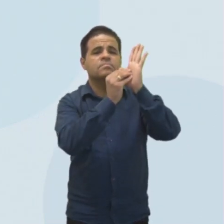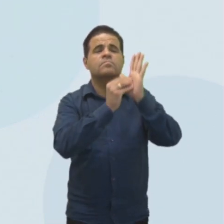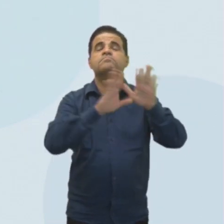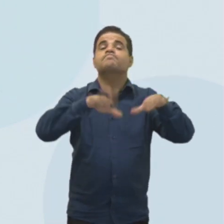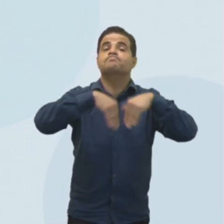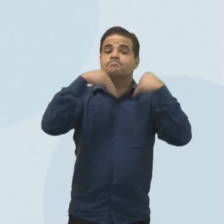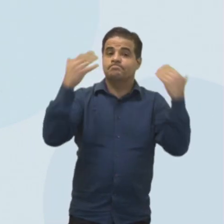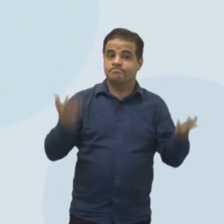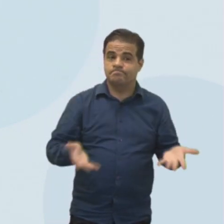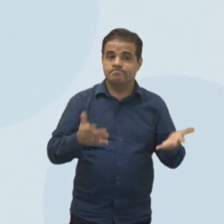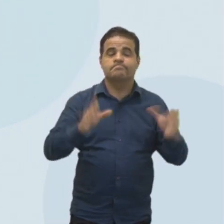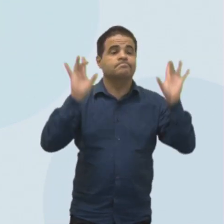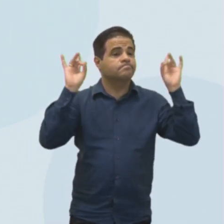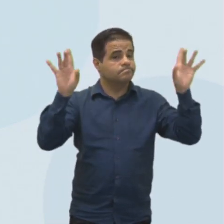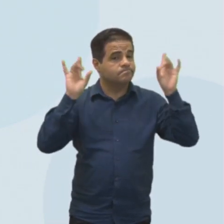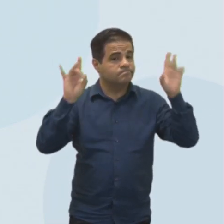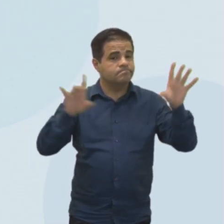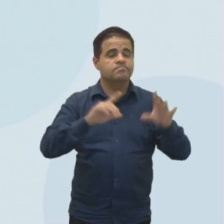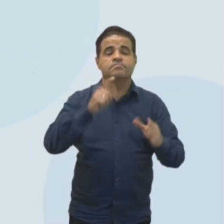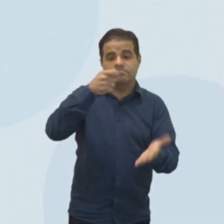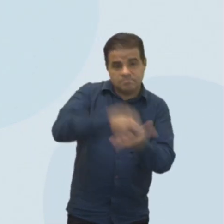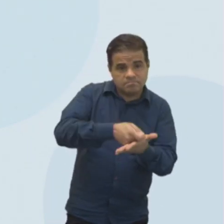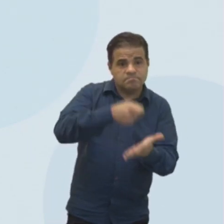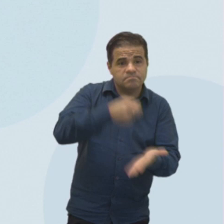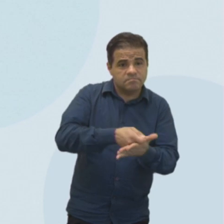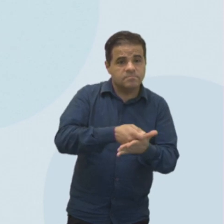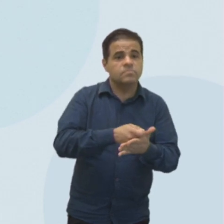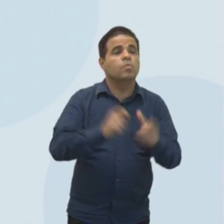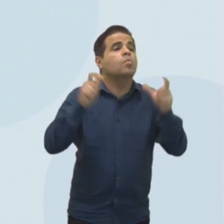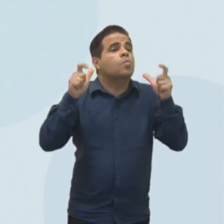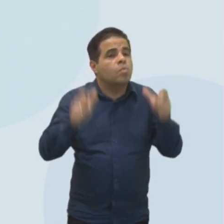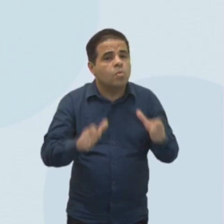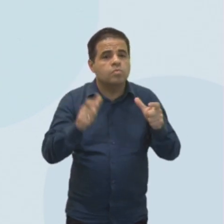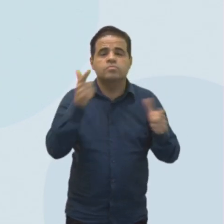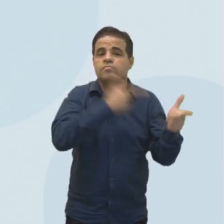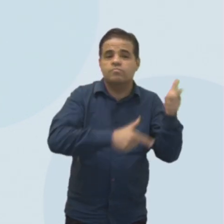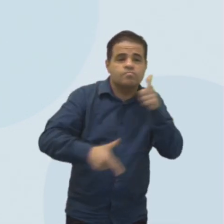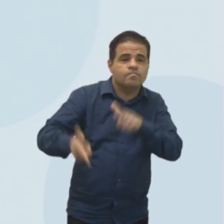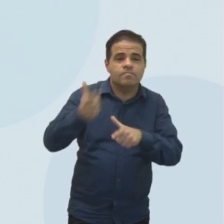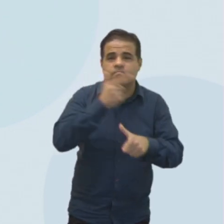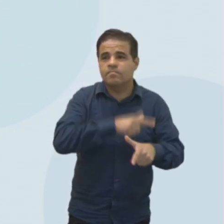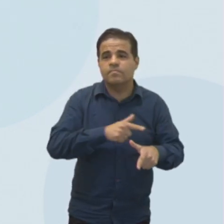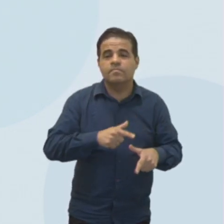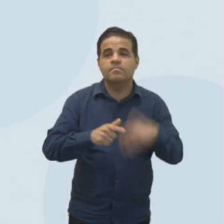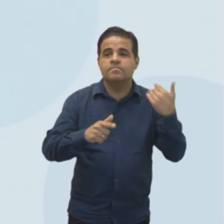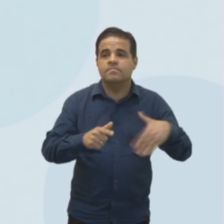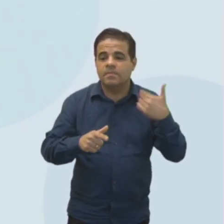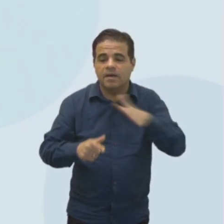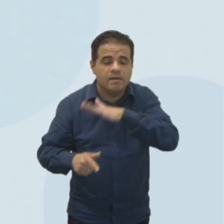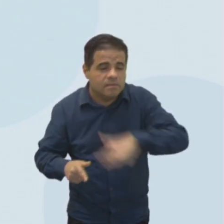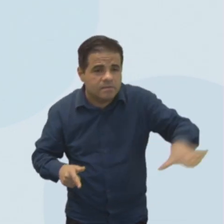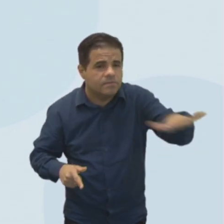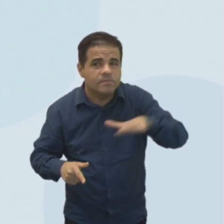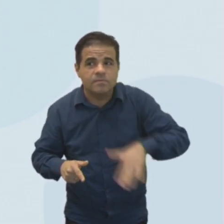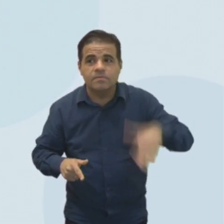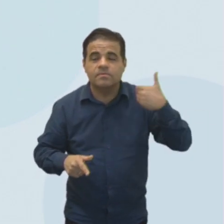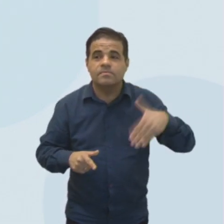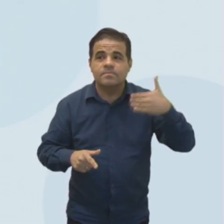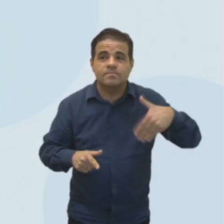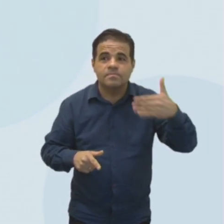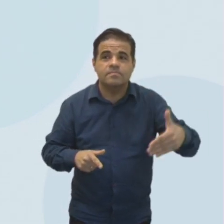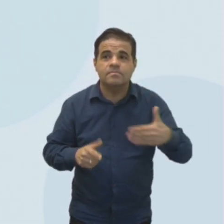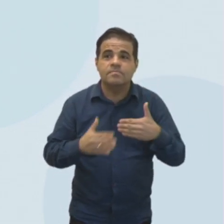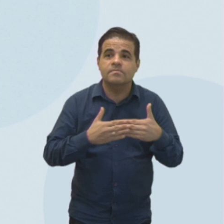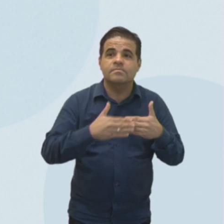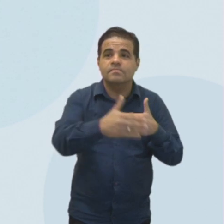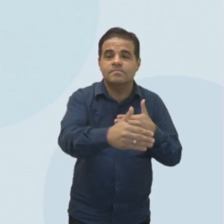equipamentos especiais que a cena exige, onde conseguir o equipamento listado, se for algo, uma pré-produção,